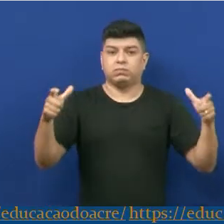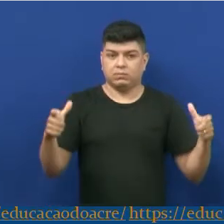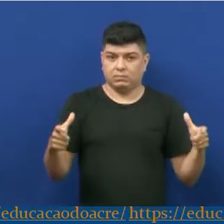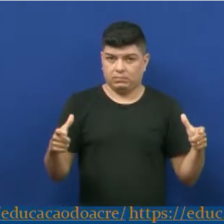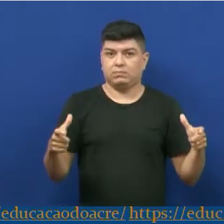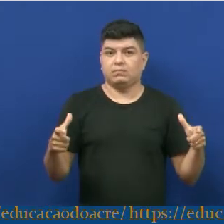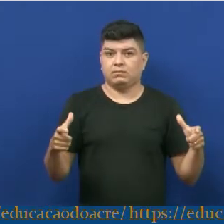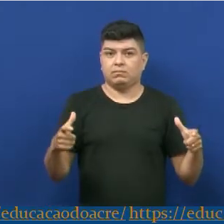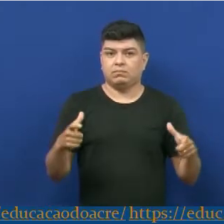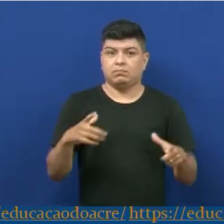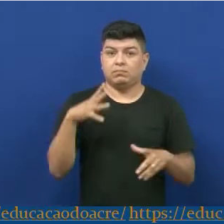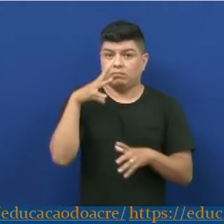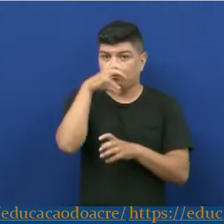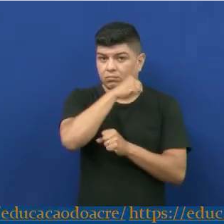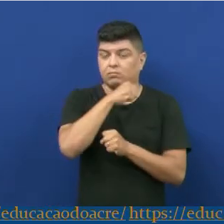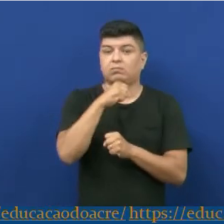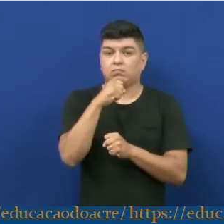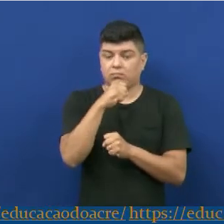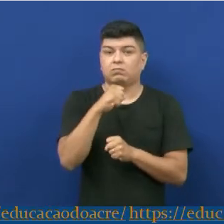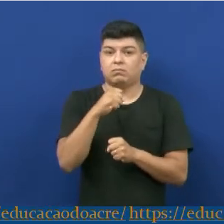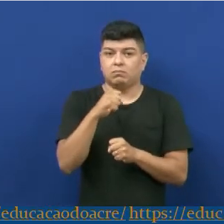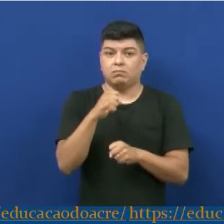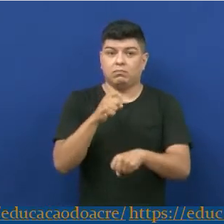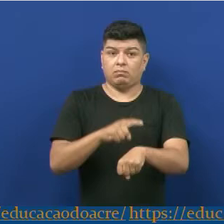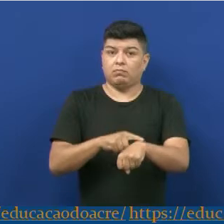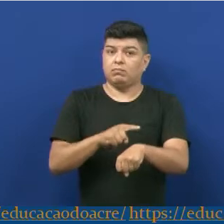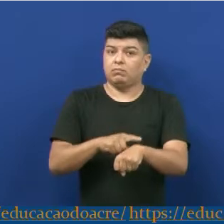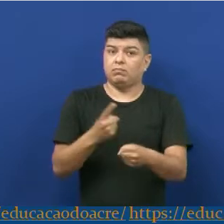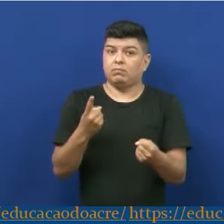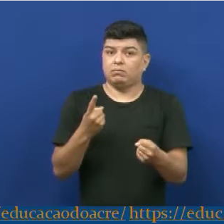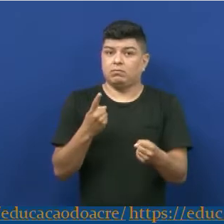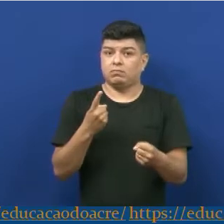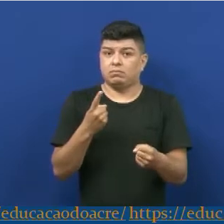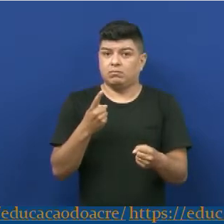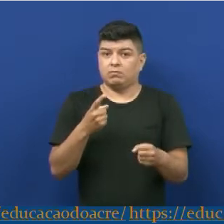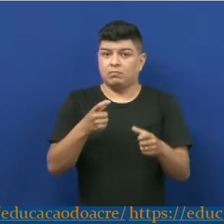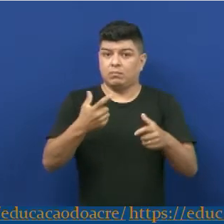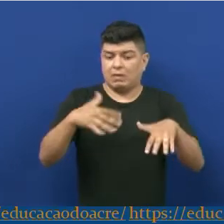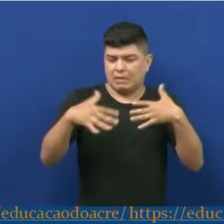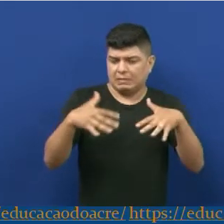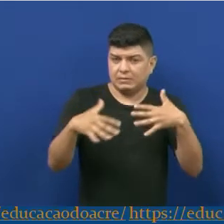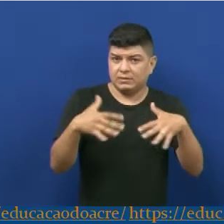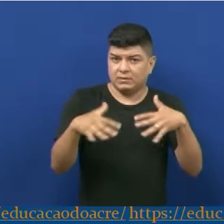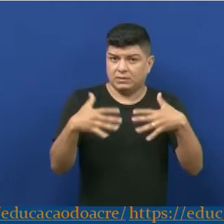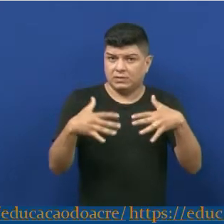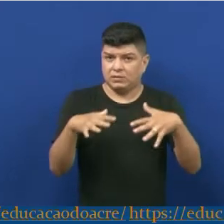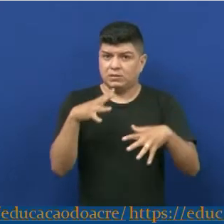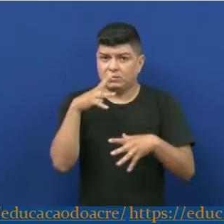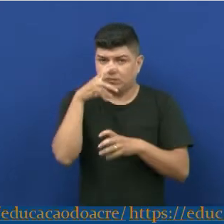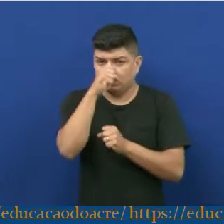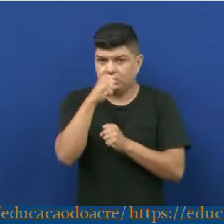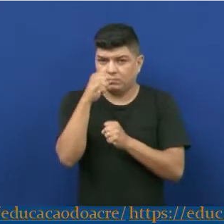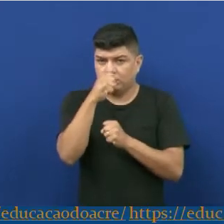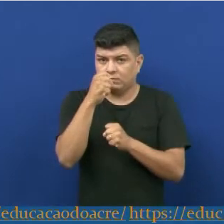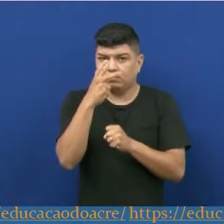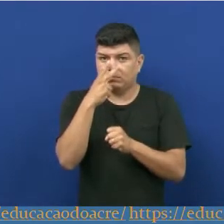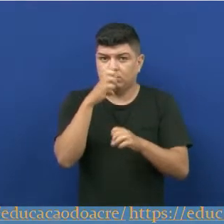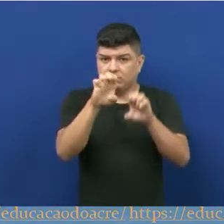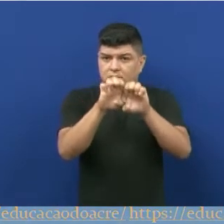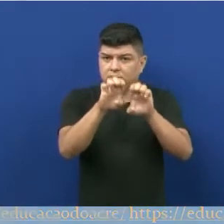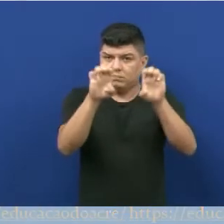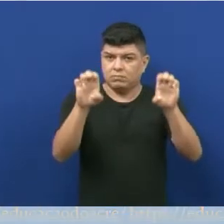ela fica mais intensa. Chega um momento em que, dada essa vibração ser intensa, a